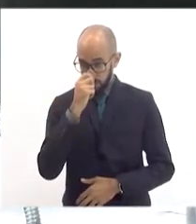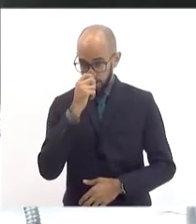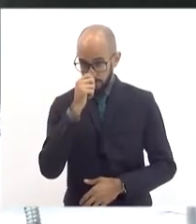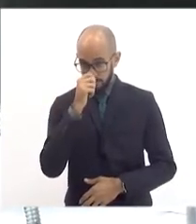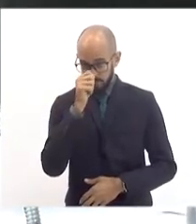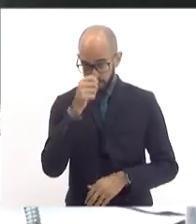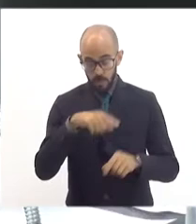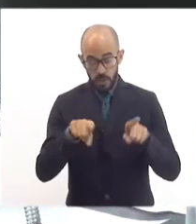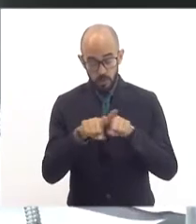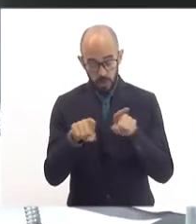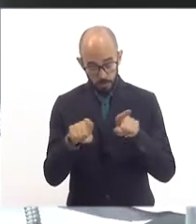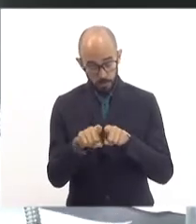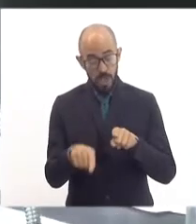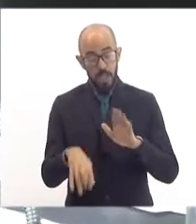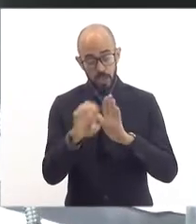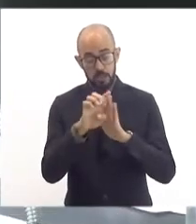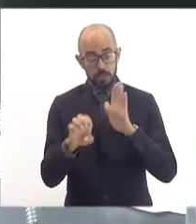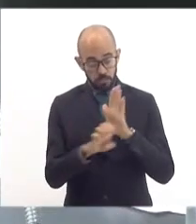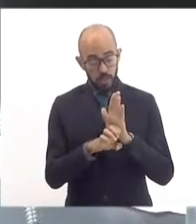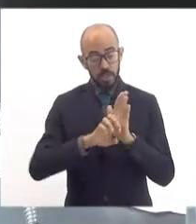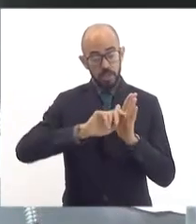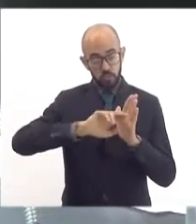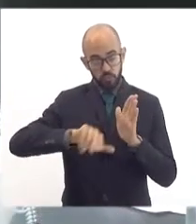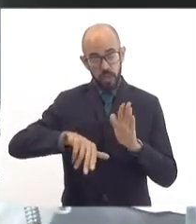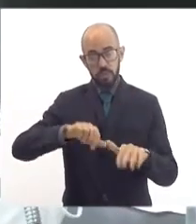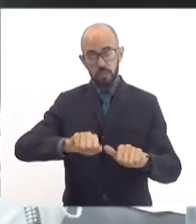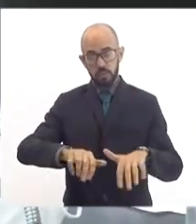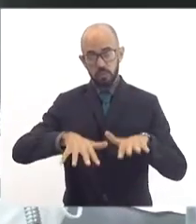suas emendas de plenário.